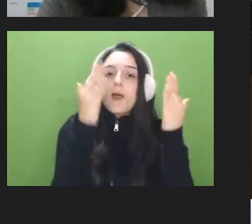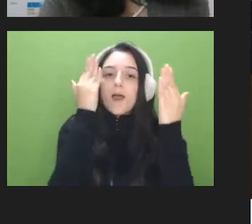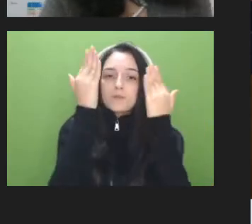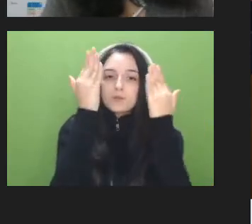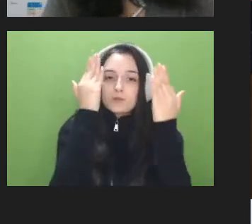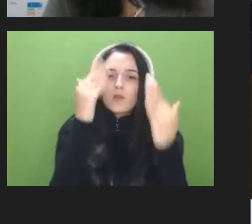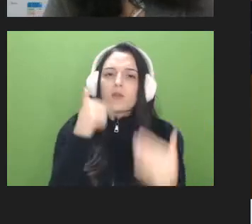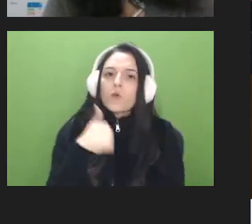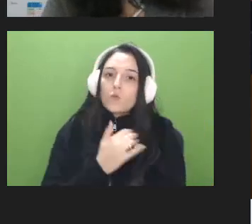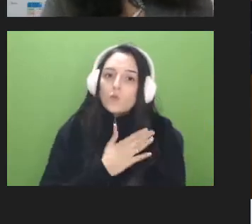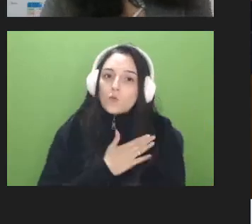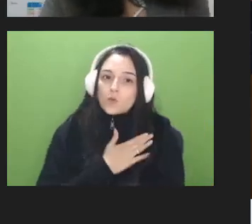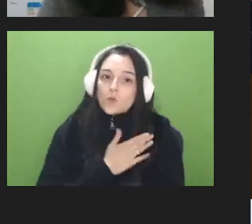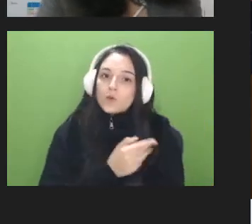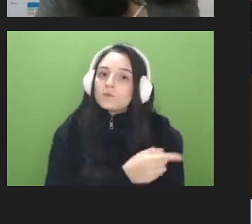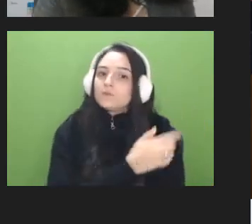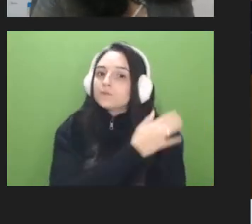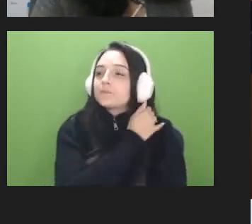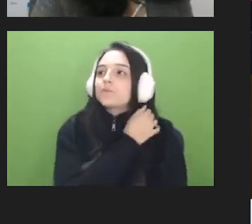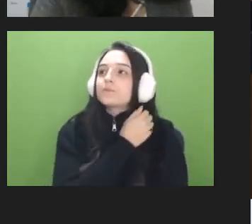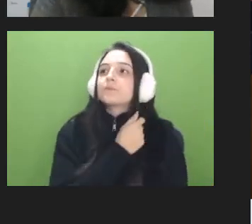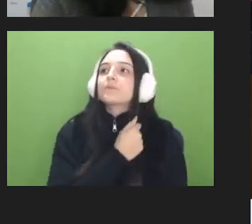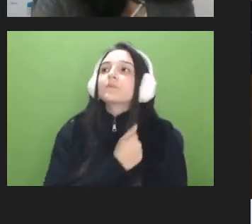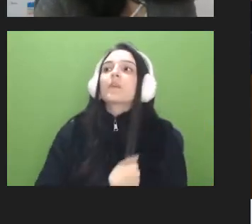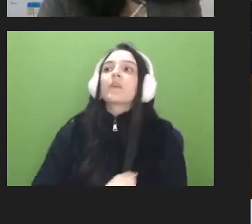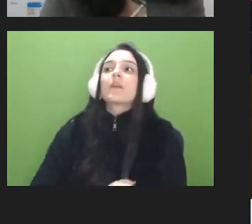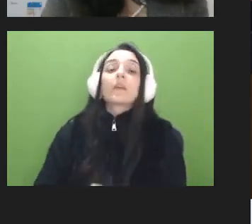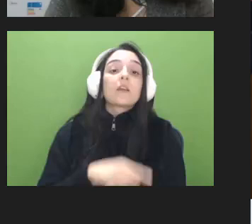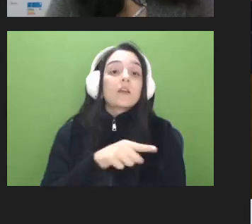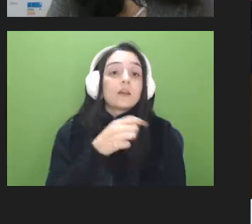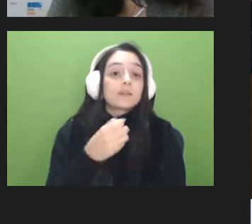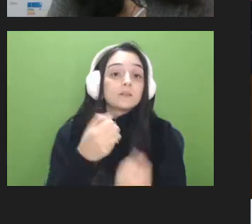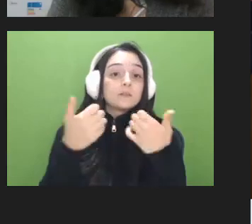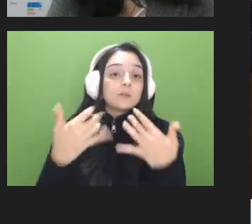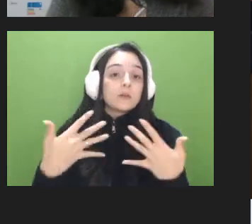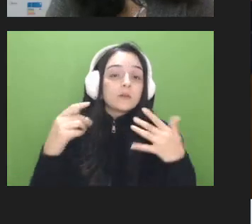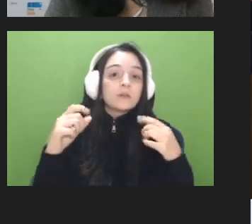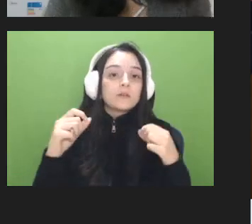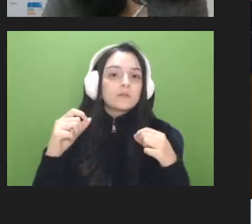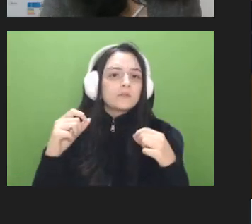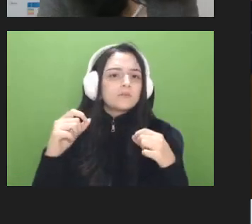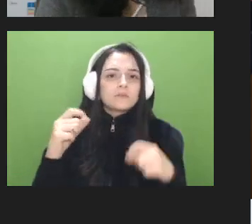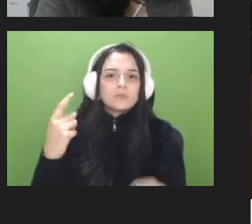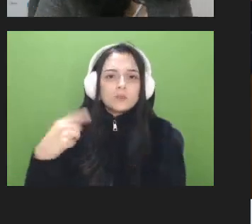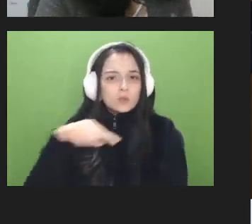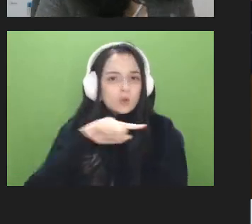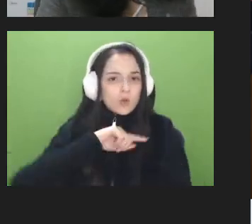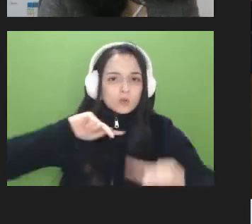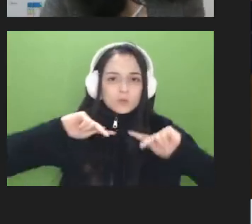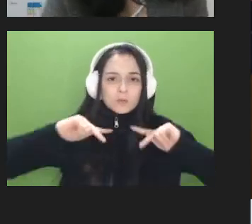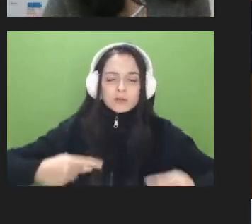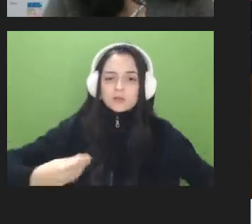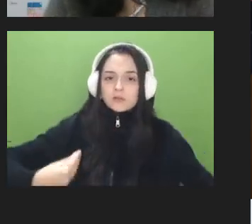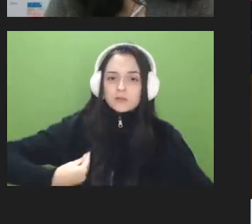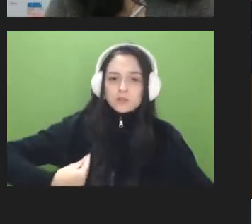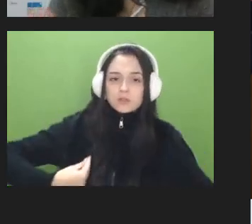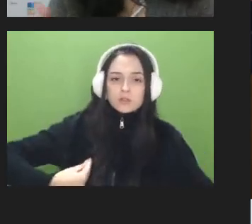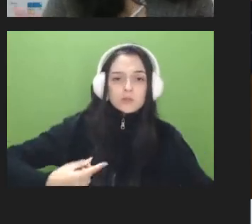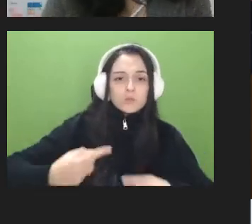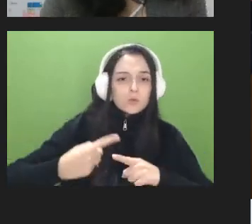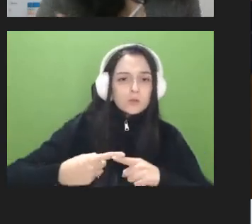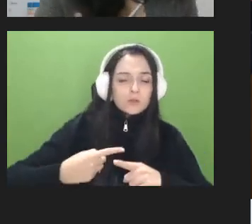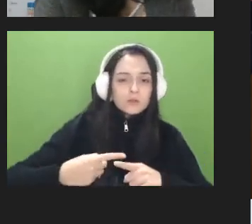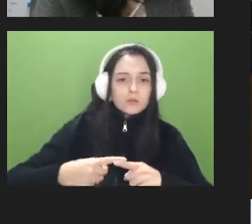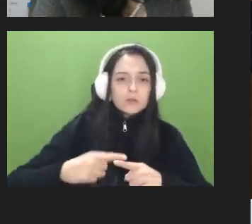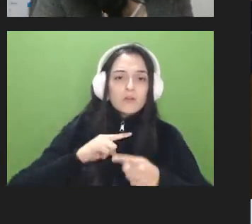diz basicamente, né, que a gente existe porque a nossa existência é toda sustentada por uma rede